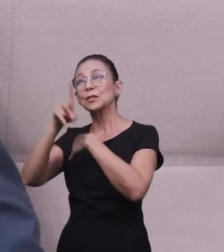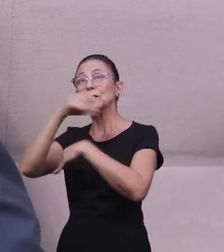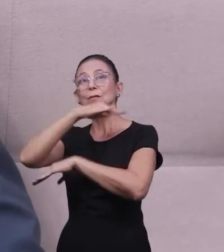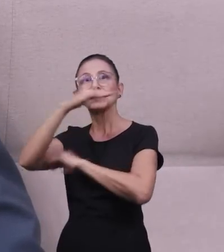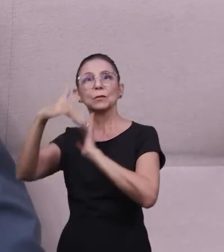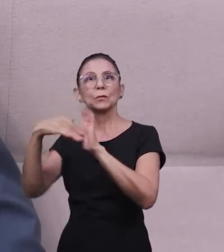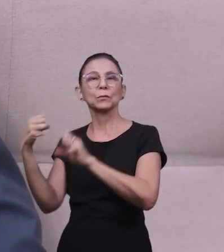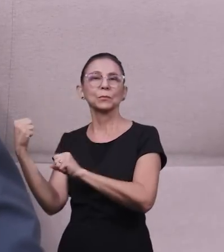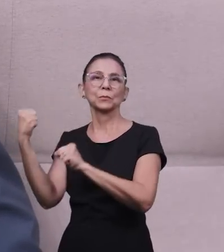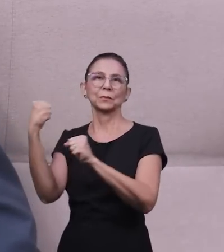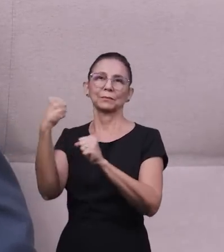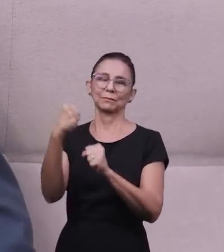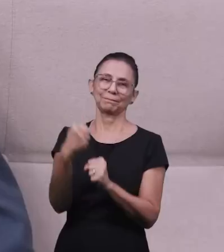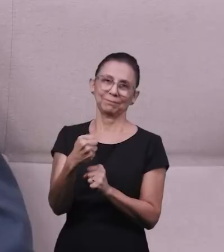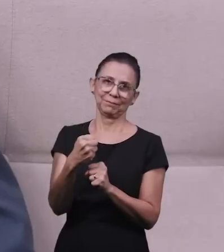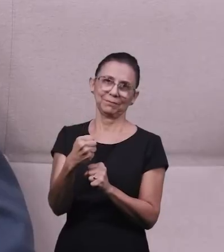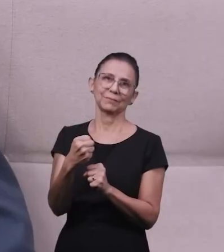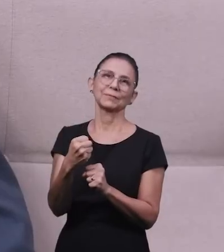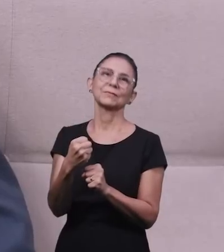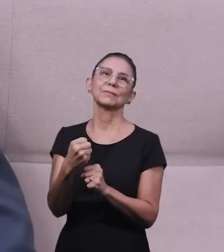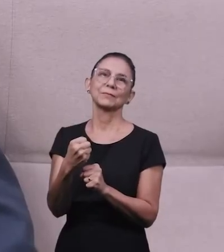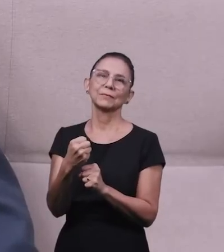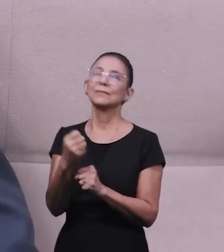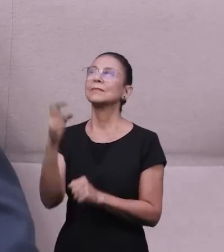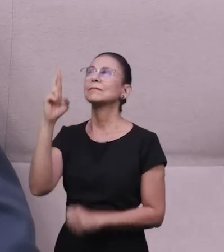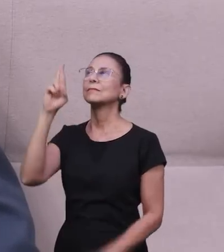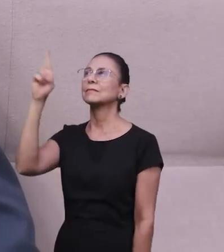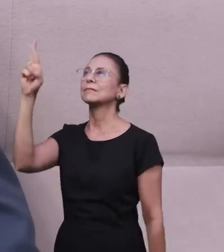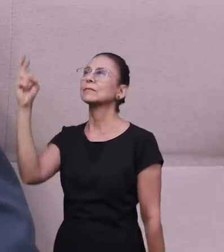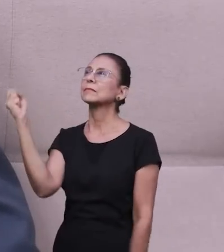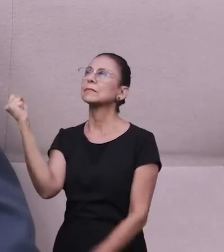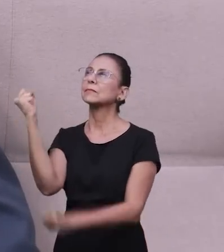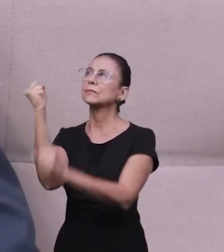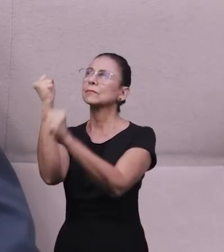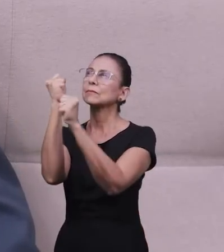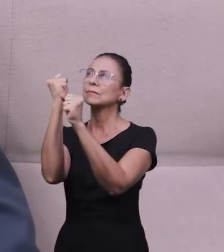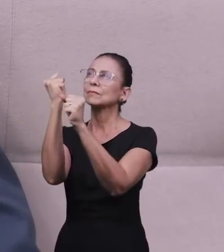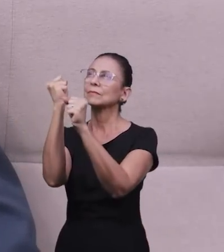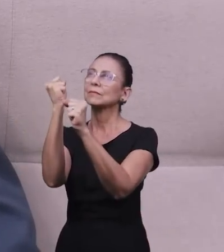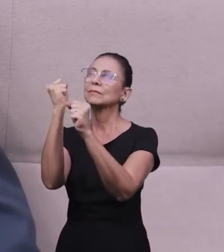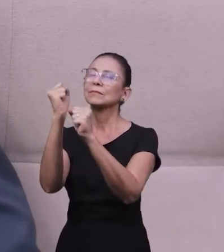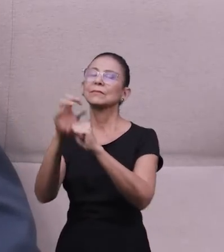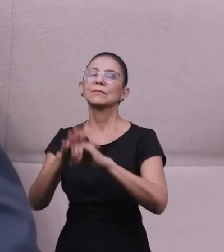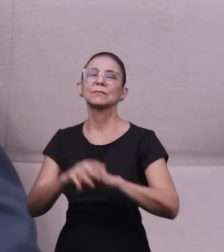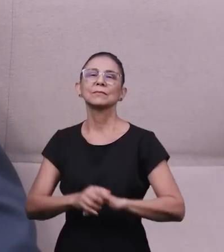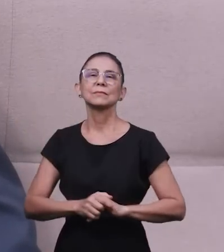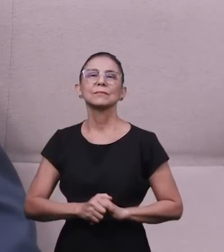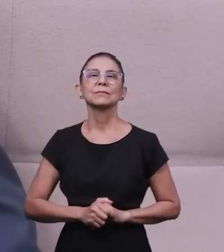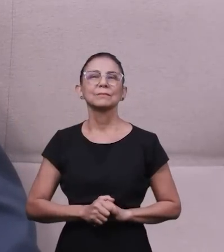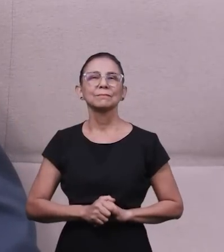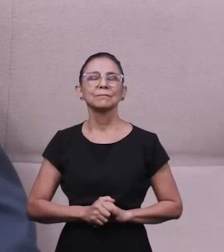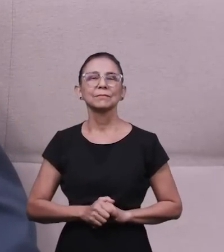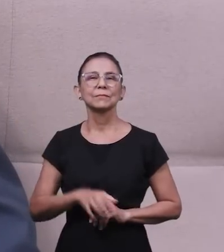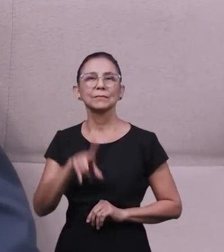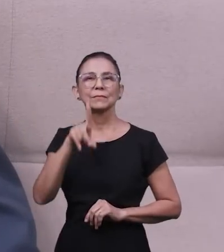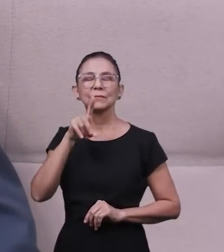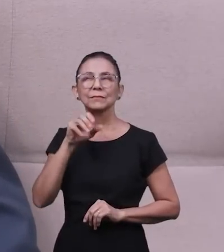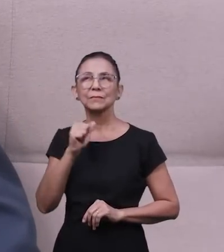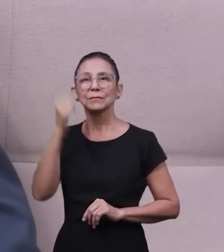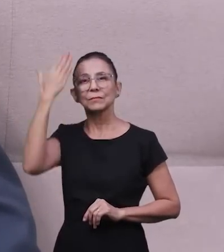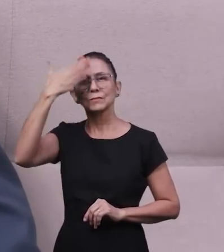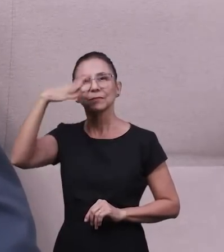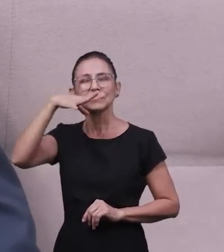presença do Deus Todo-Poderoso. Esse Senhor Deus poderoso expressou o amor